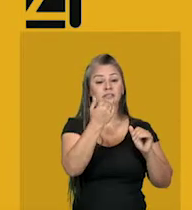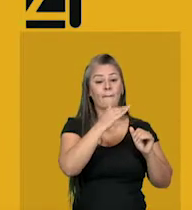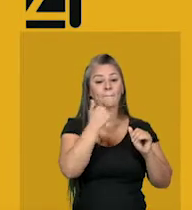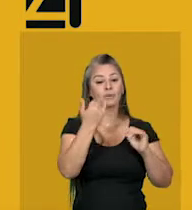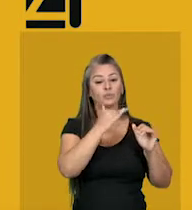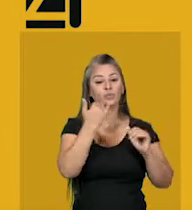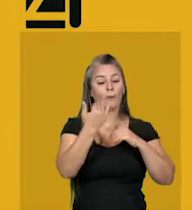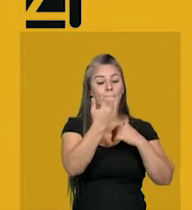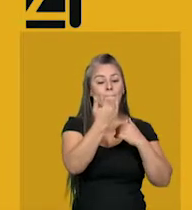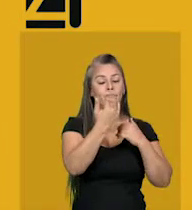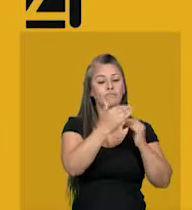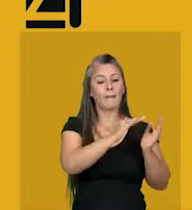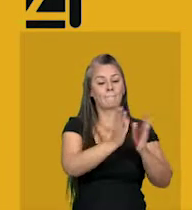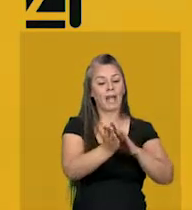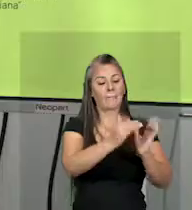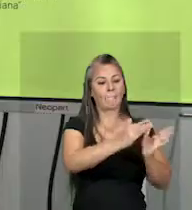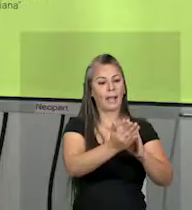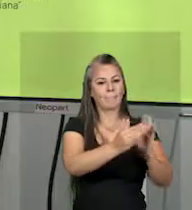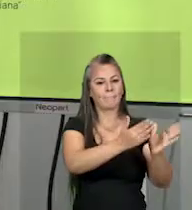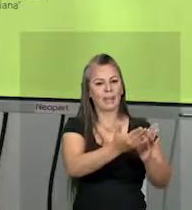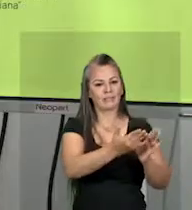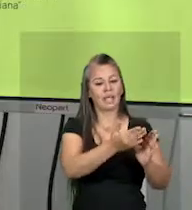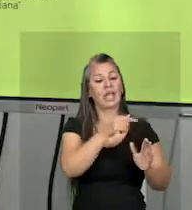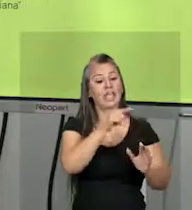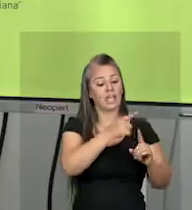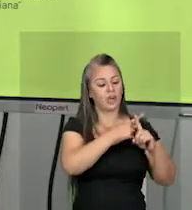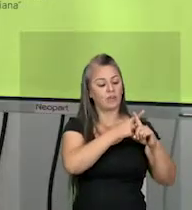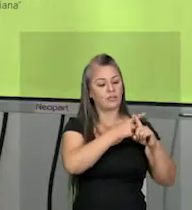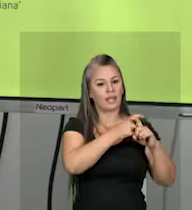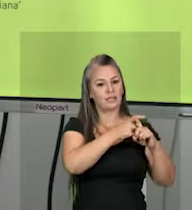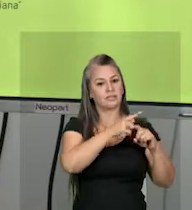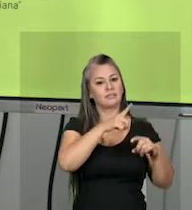nazismo ele tem um forte teor racista.